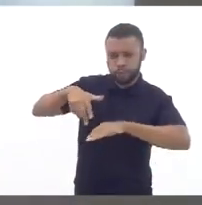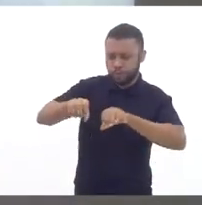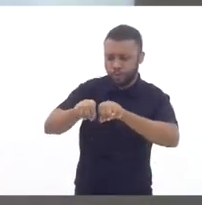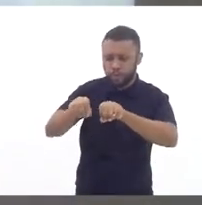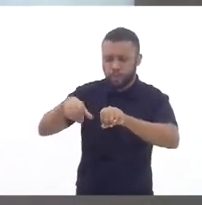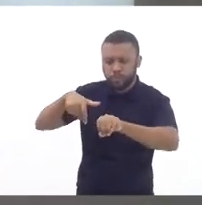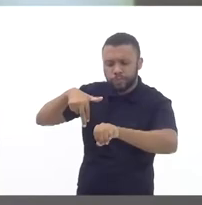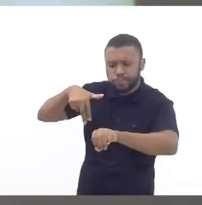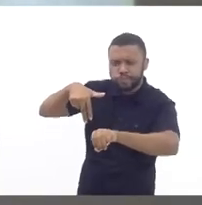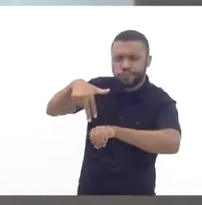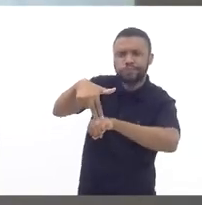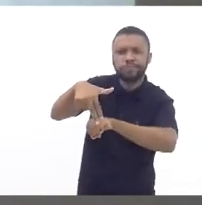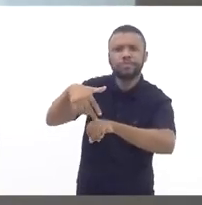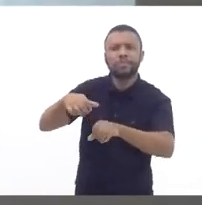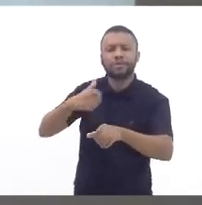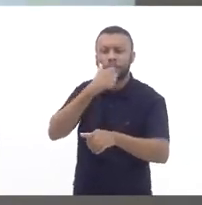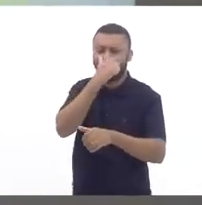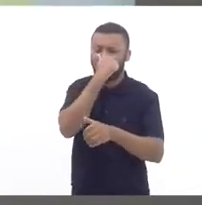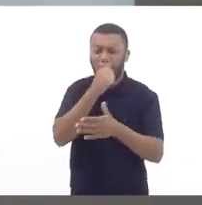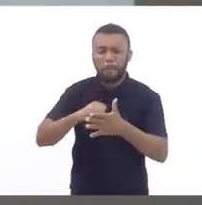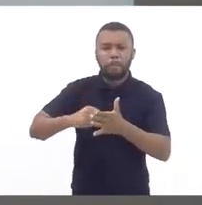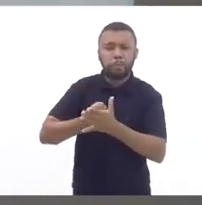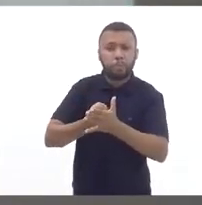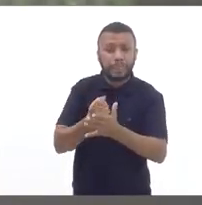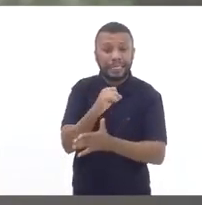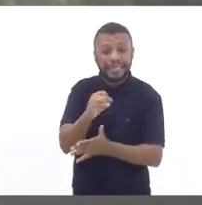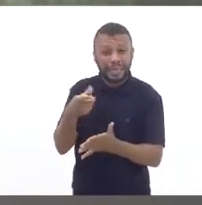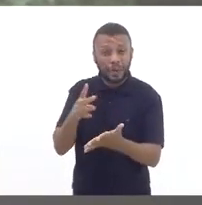ela obstruída. Enquanto o chão, isso aqui alaga tudo.